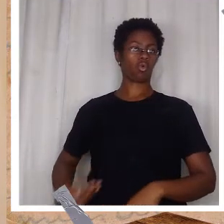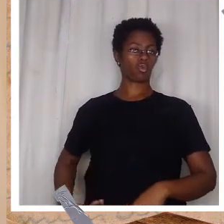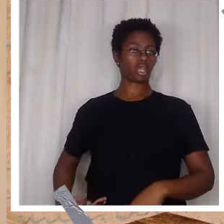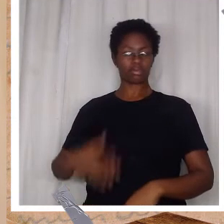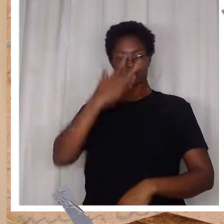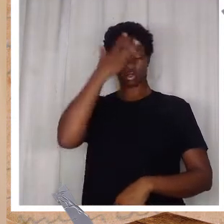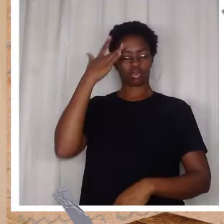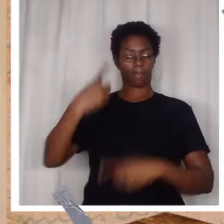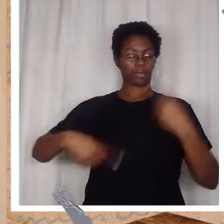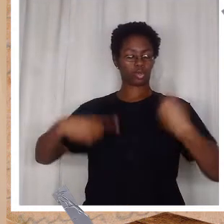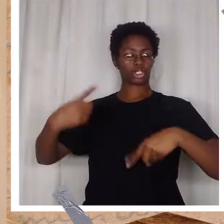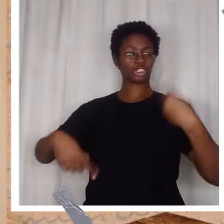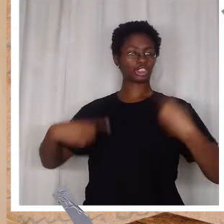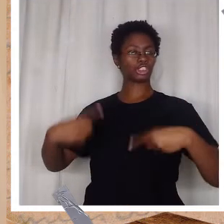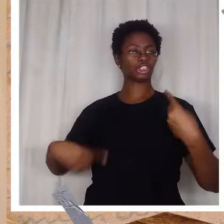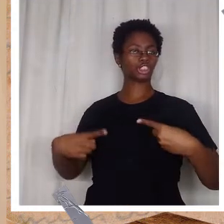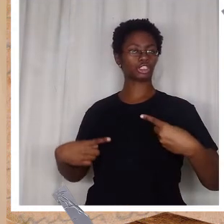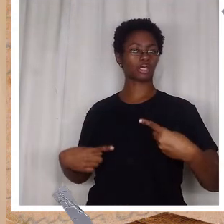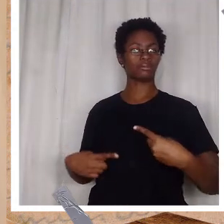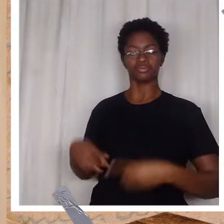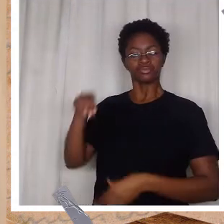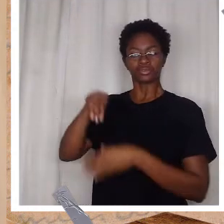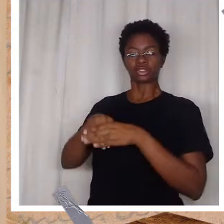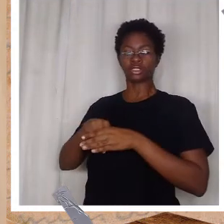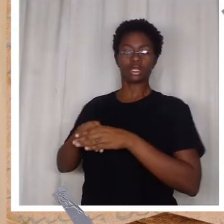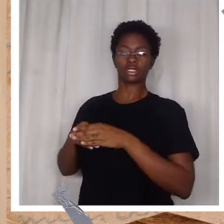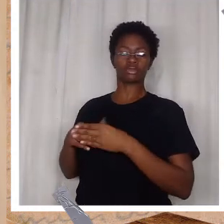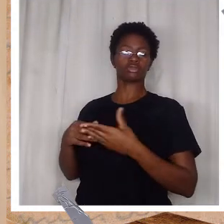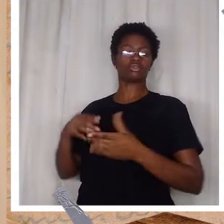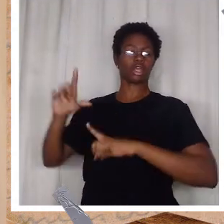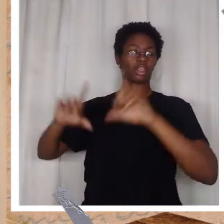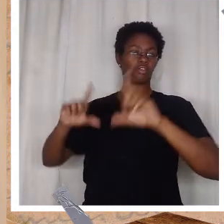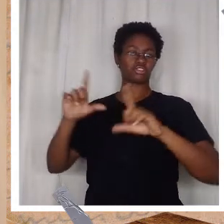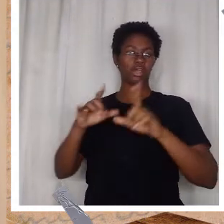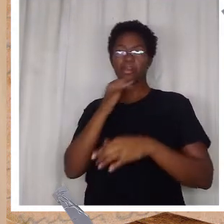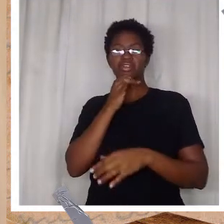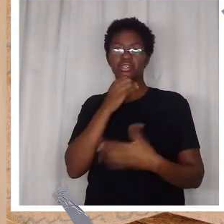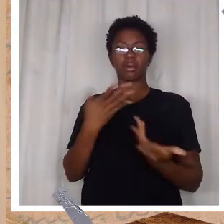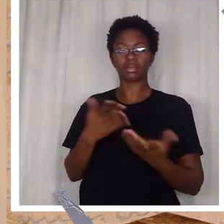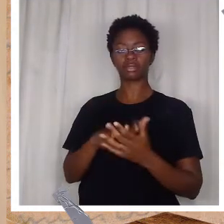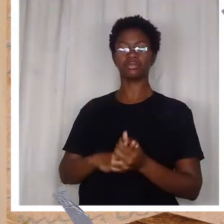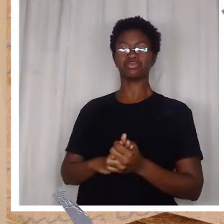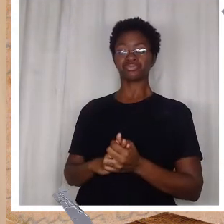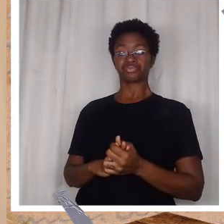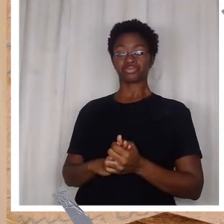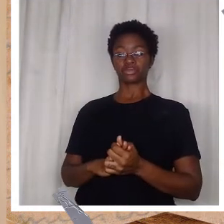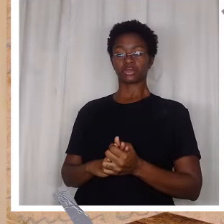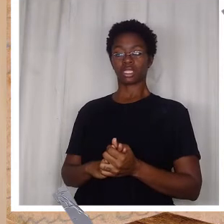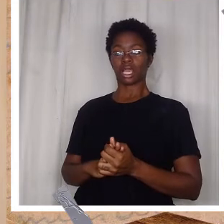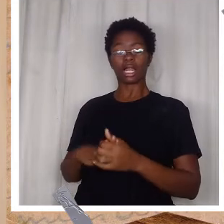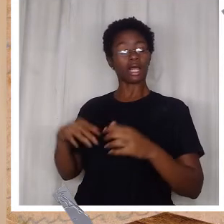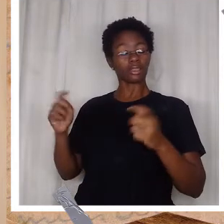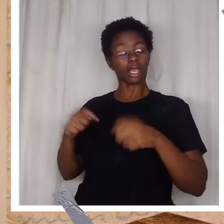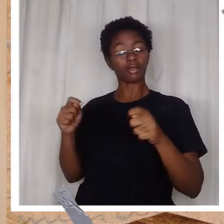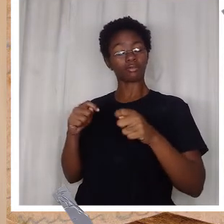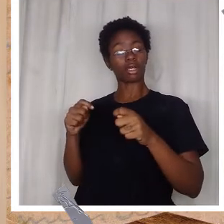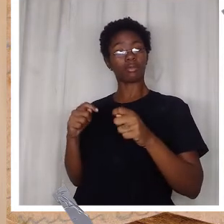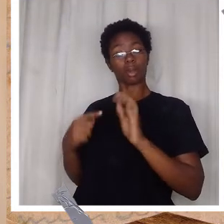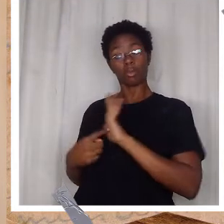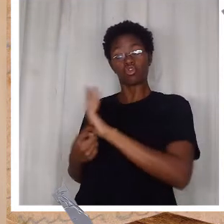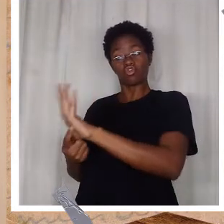programa midiático, ela conseguia reverter isso para o ponto de vista dela sobre o mundo.